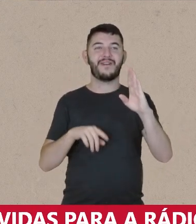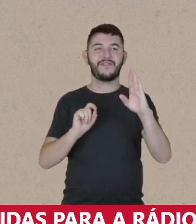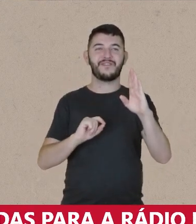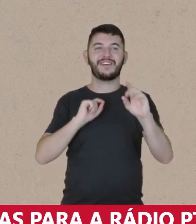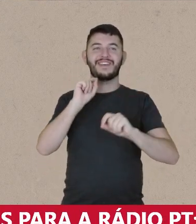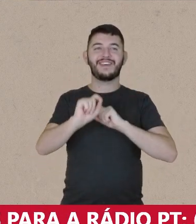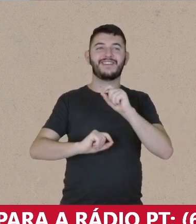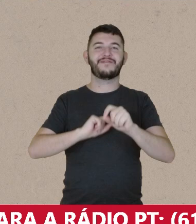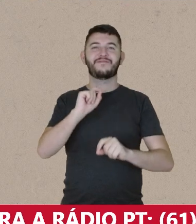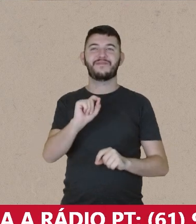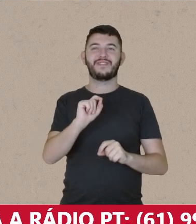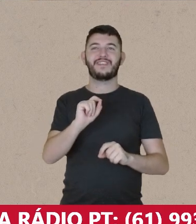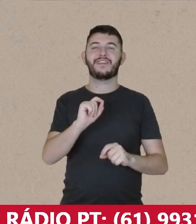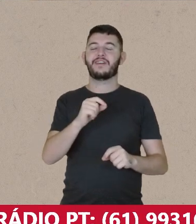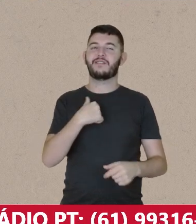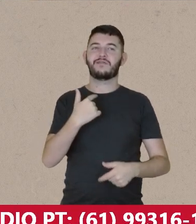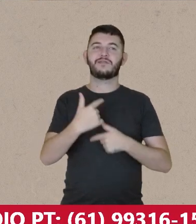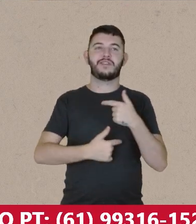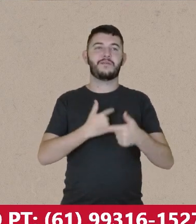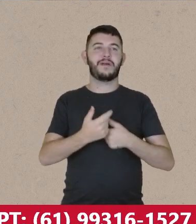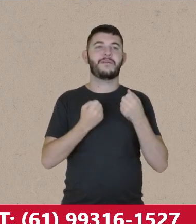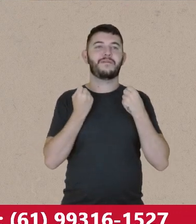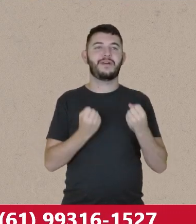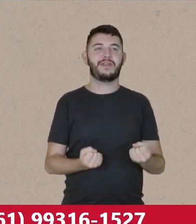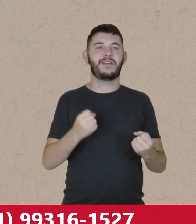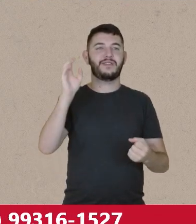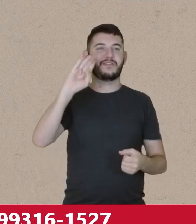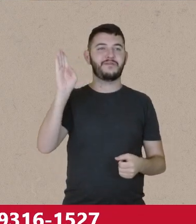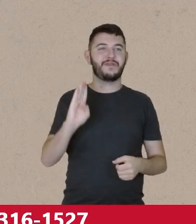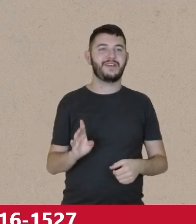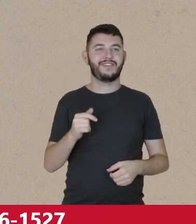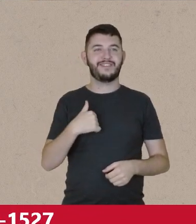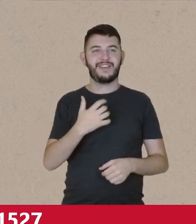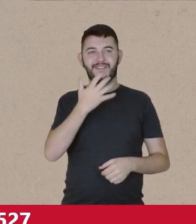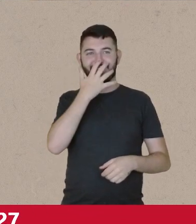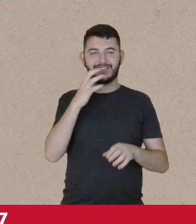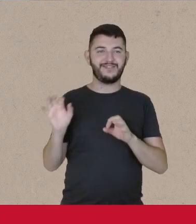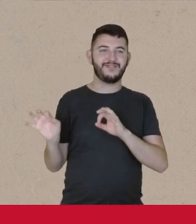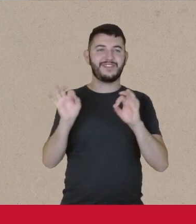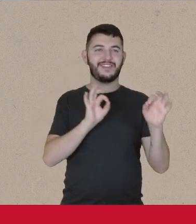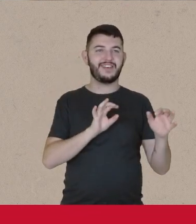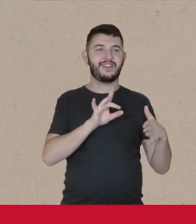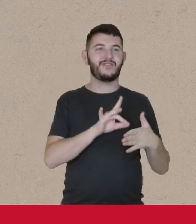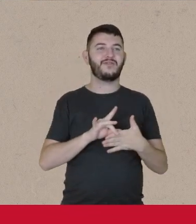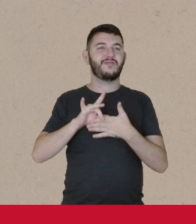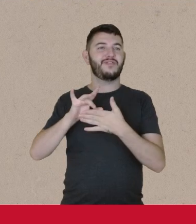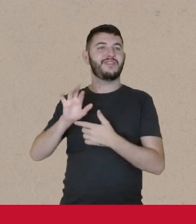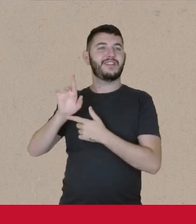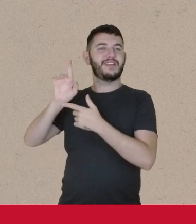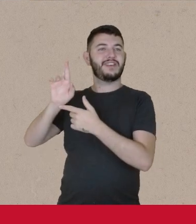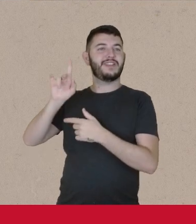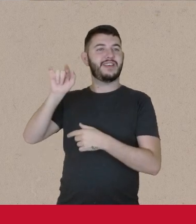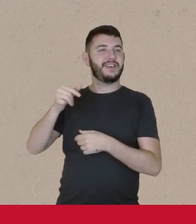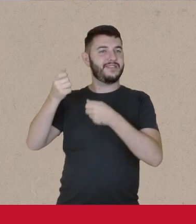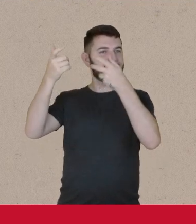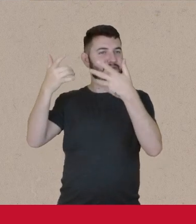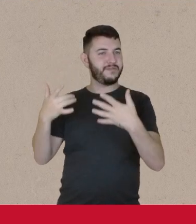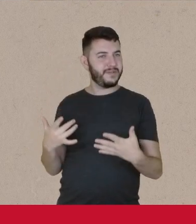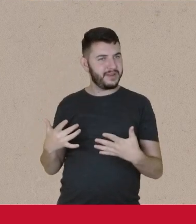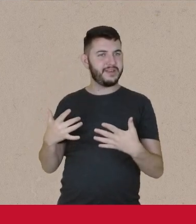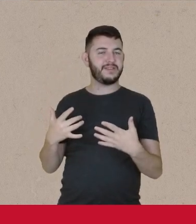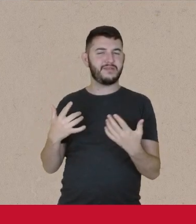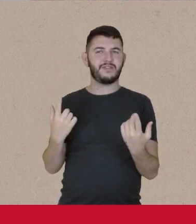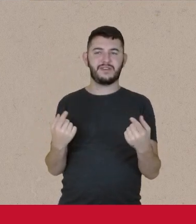dia crítico, né, para o Brasil. Estava escutando agora há pouco o líder dar a sua opinião.